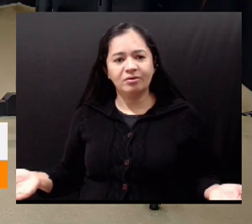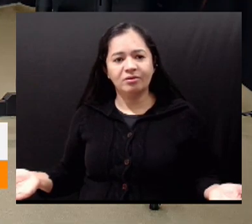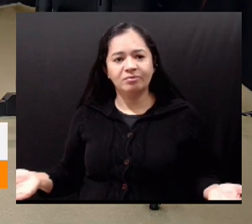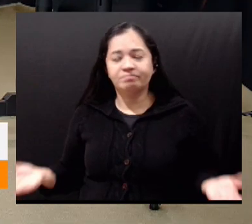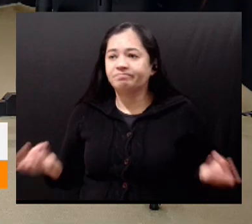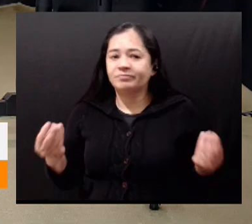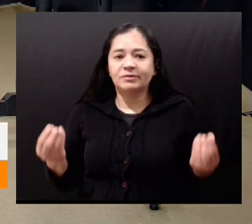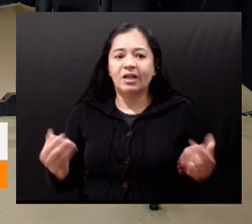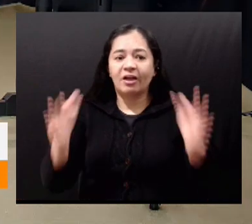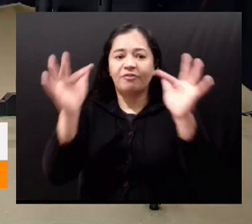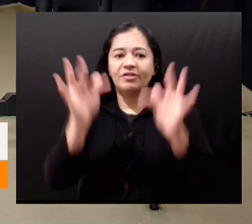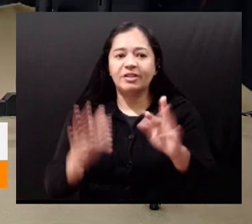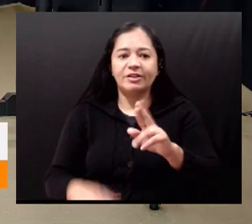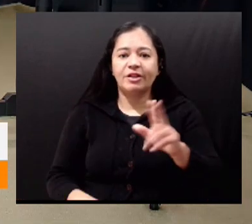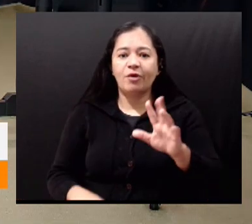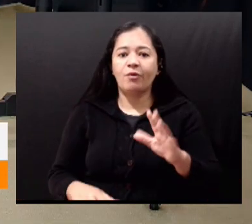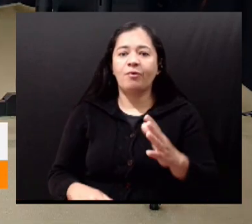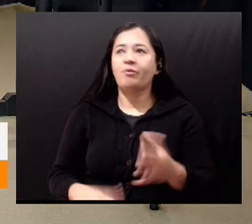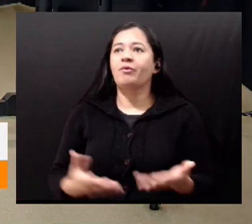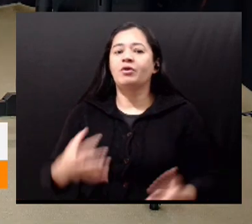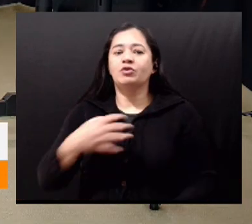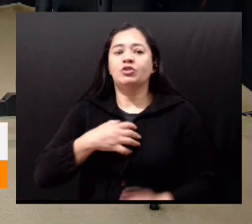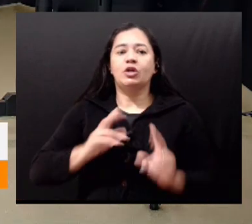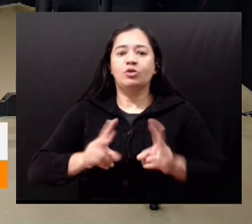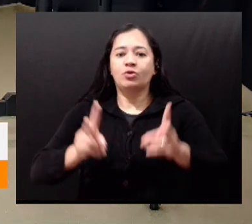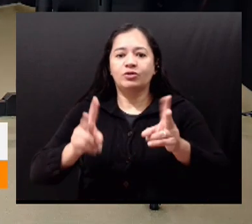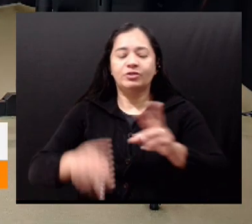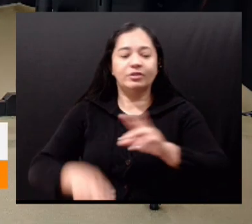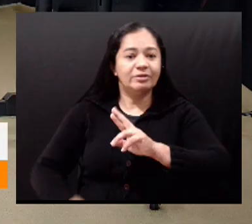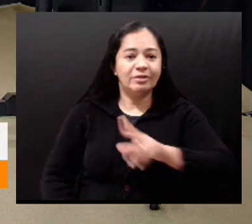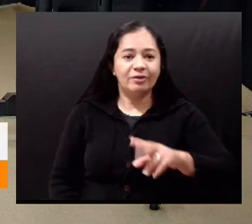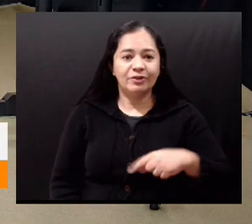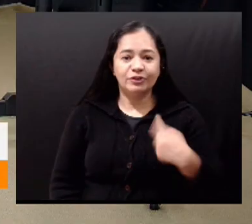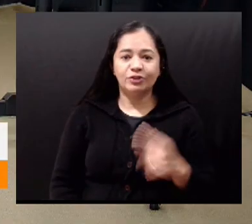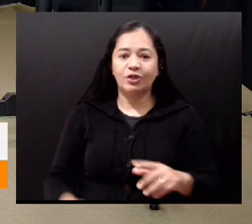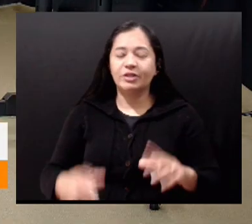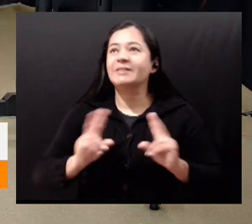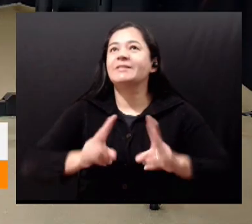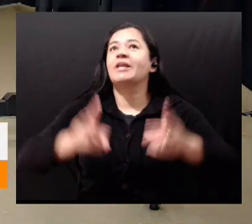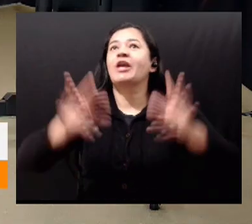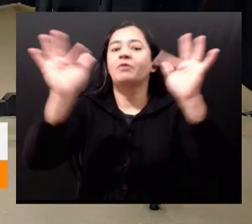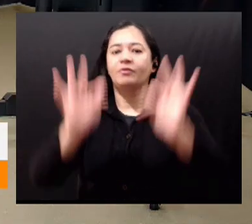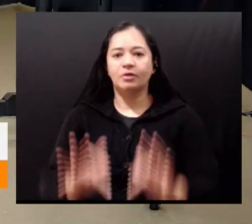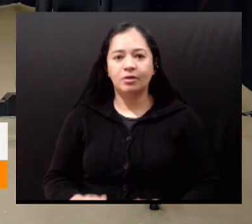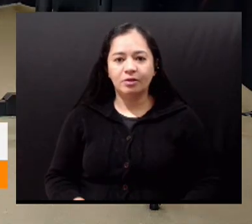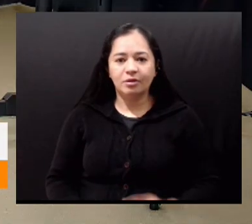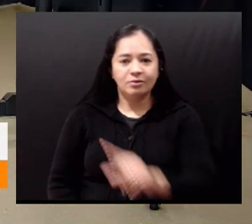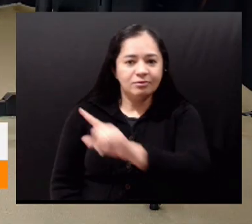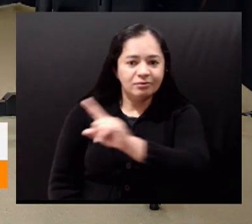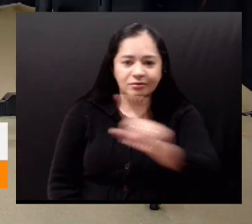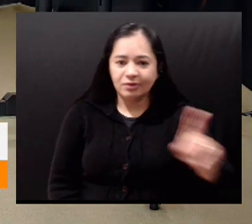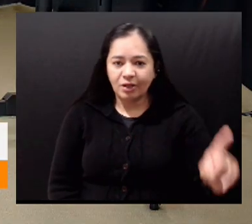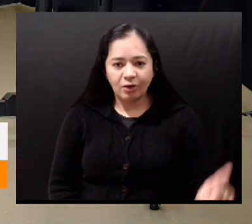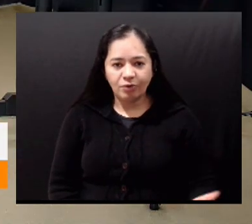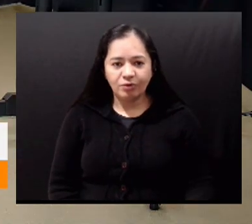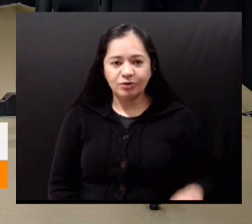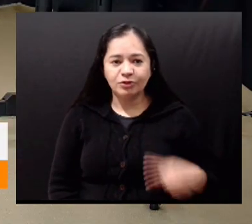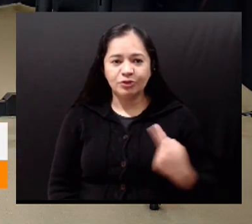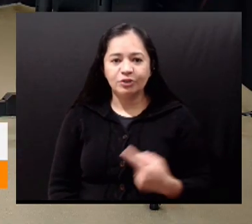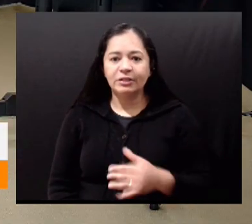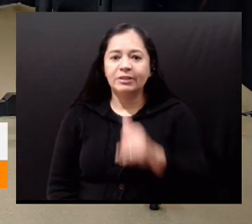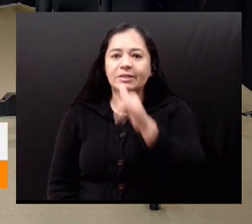não é um estado permanente. não. A gente não vai ficar para sempre feliz, né? A gente tem grandes exemplos na